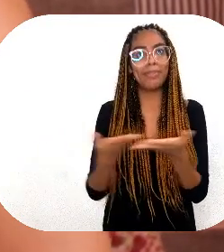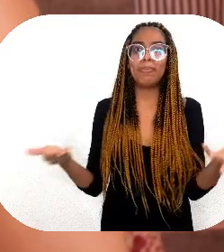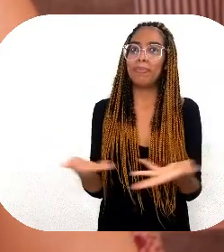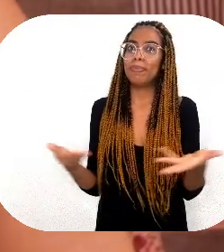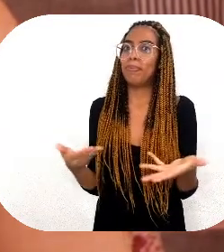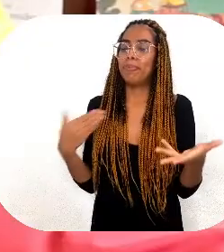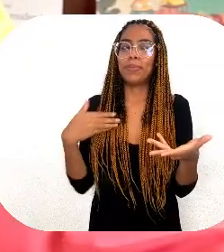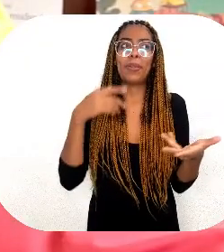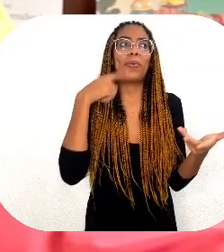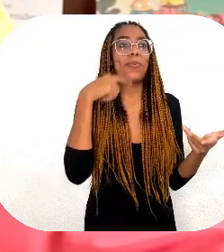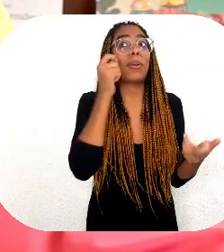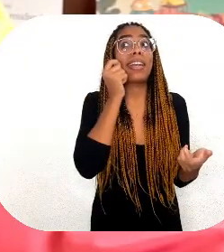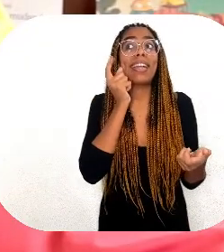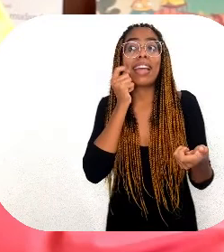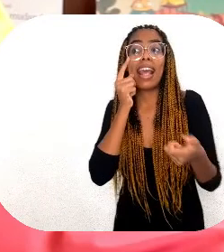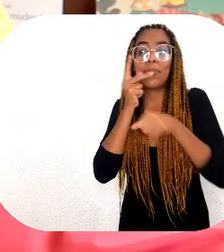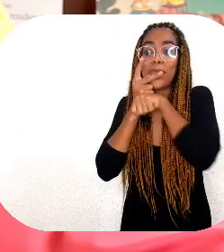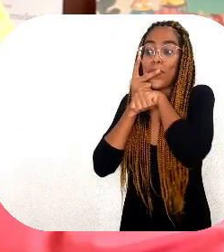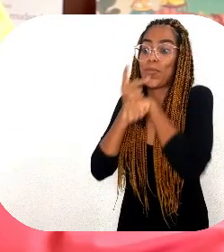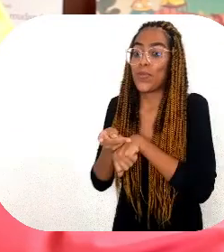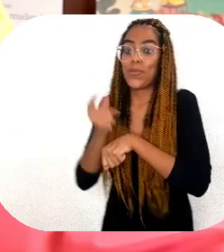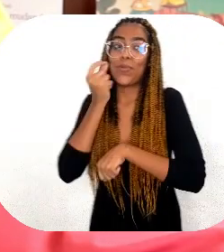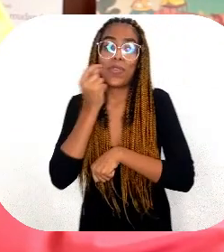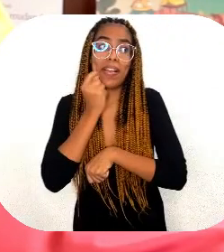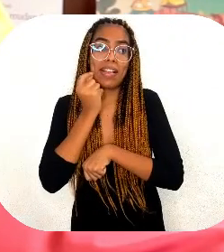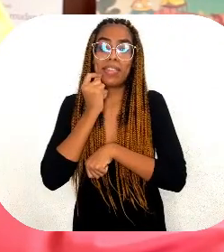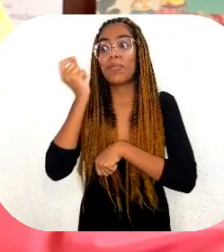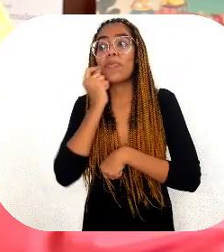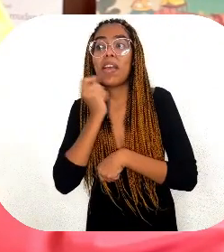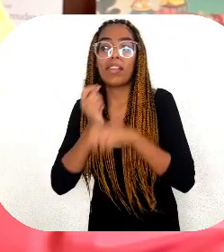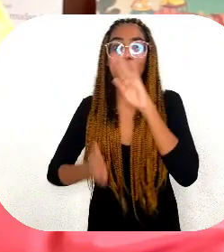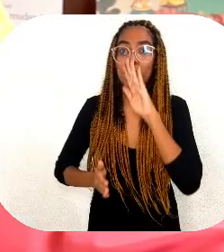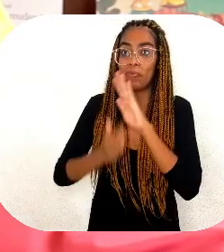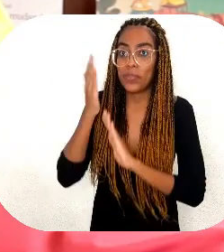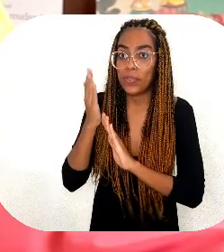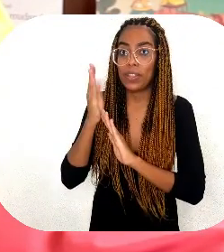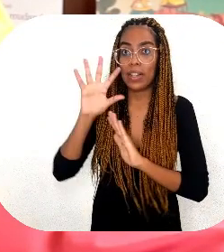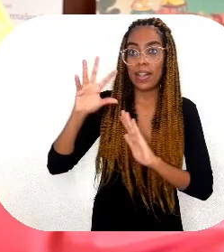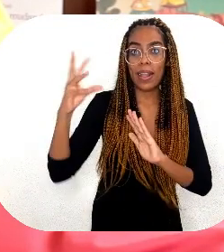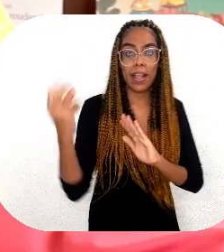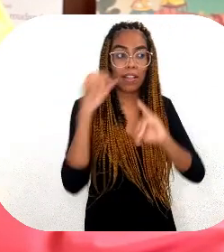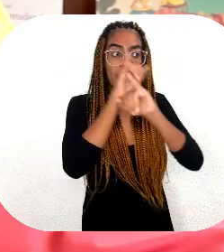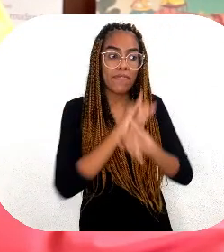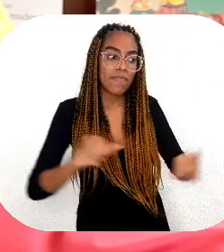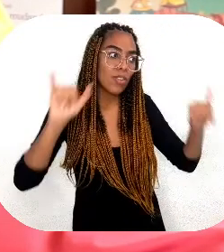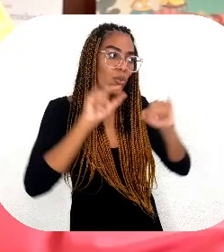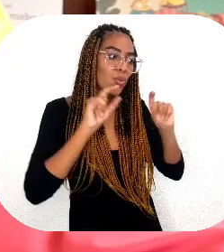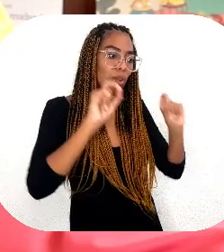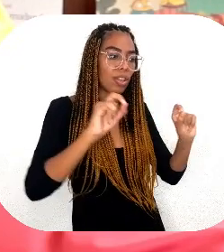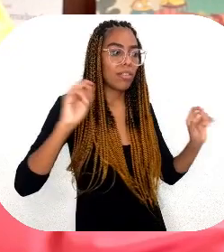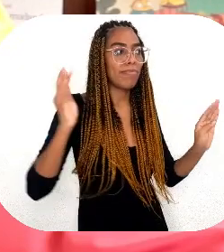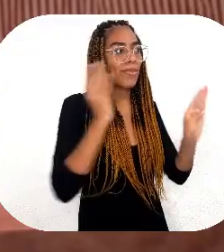do rato. E vocês sabem, né? Até hoje, o gato persegue o rato e o rato foge do